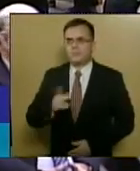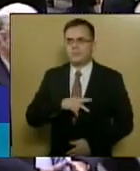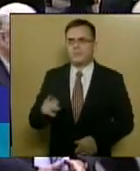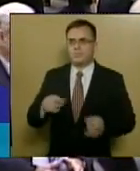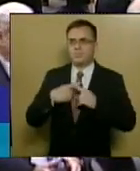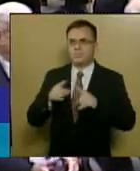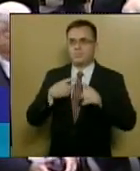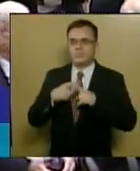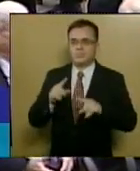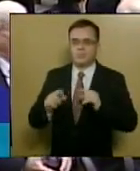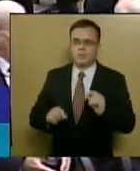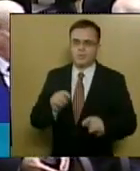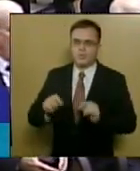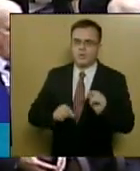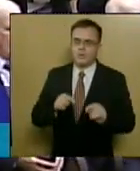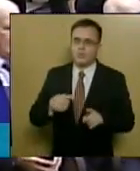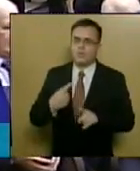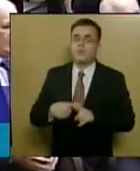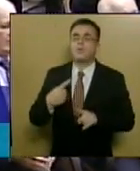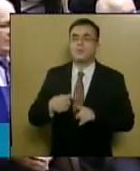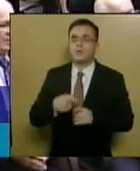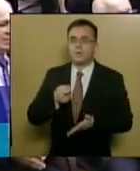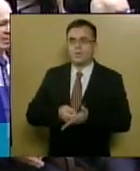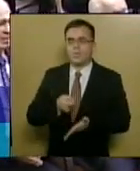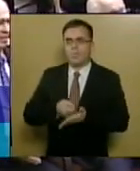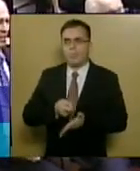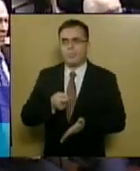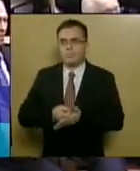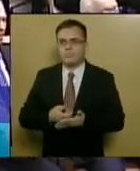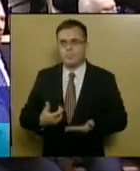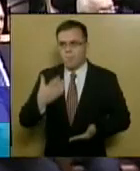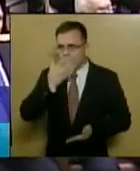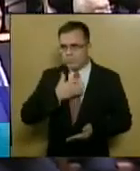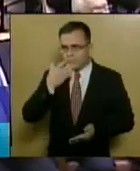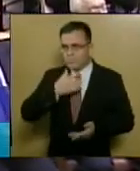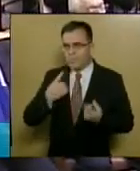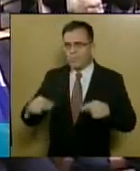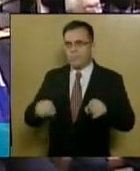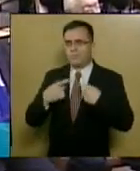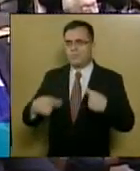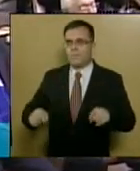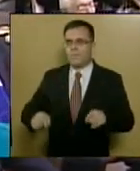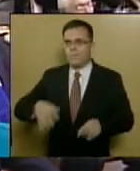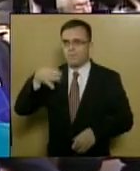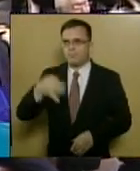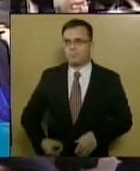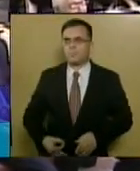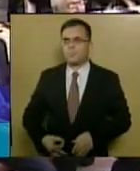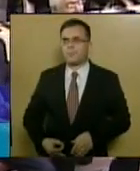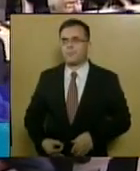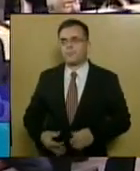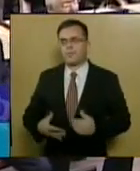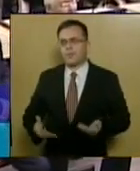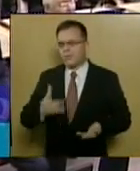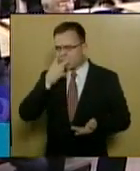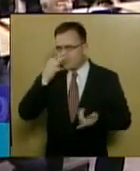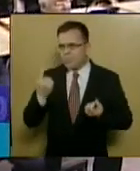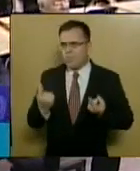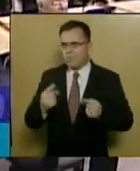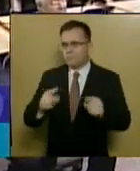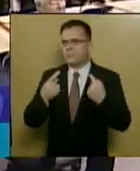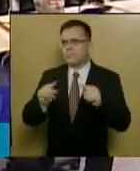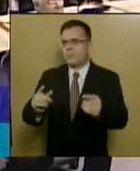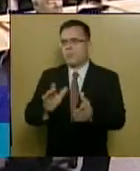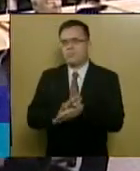reclamar porque ele exigiu que se cantasse o hino nacional como se fosse uma ofensa. Rapaz, eu não exigi não, eu